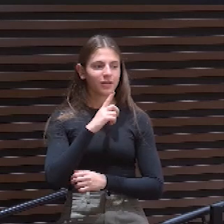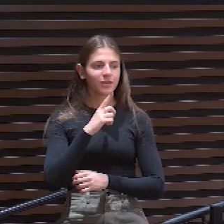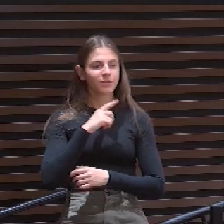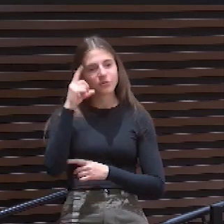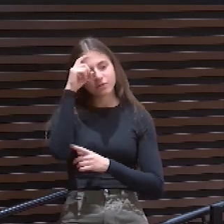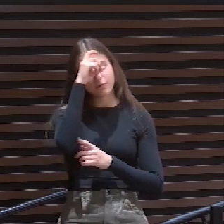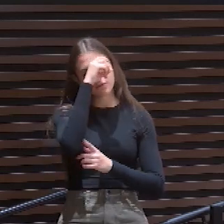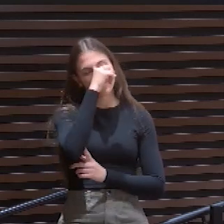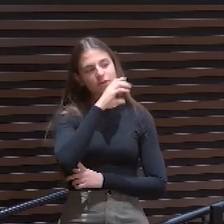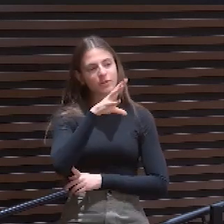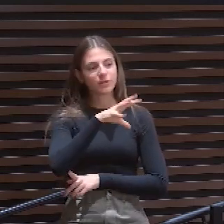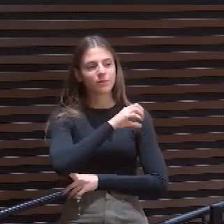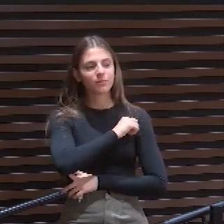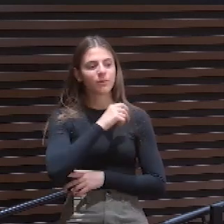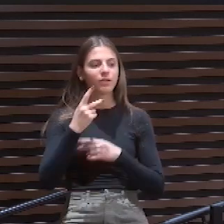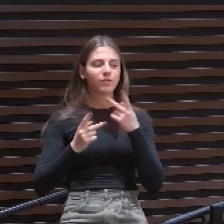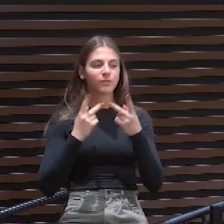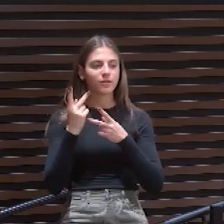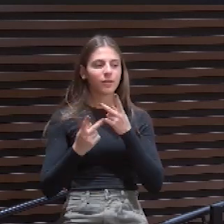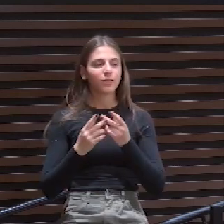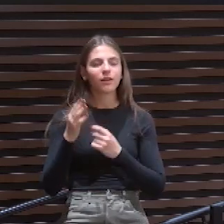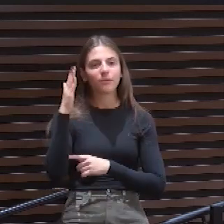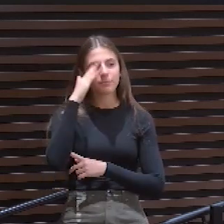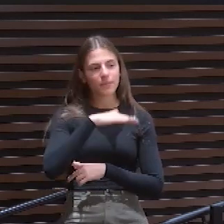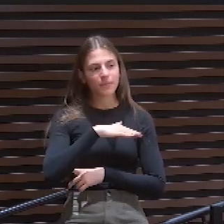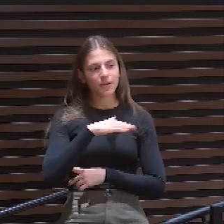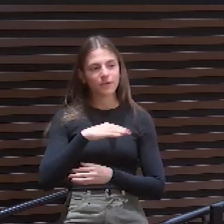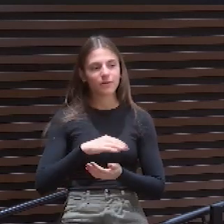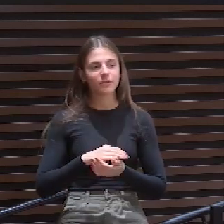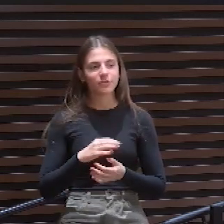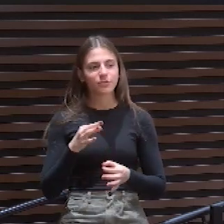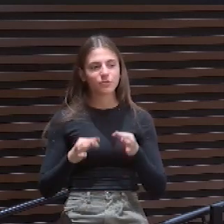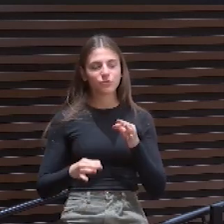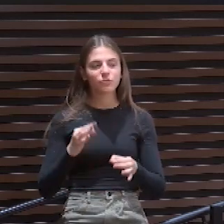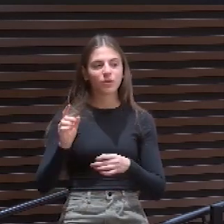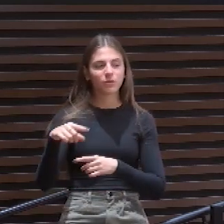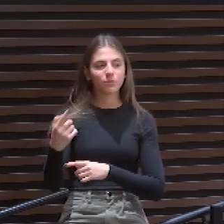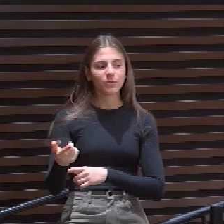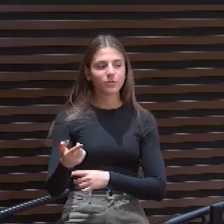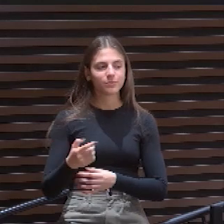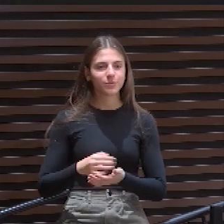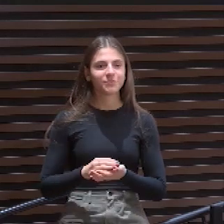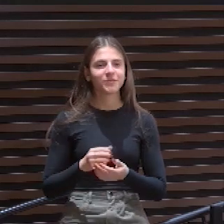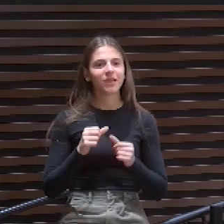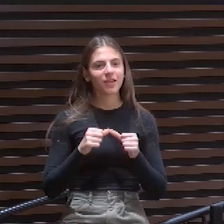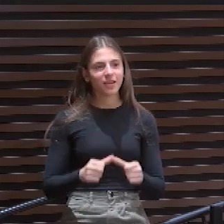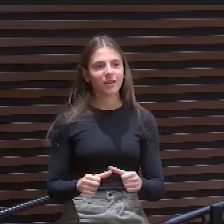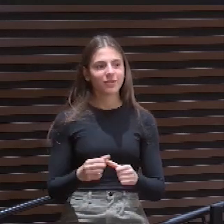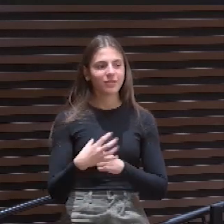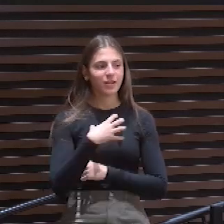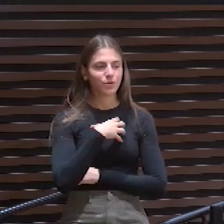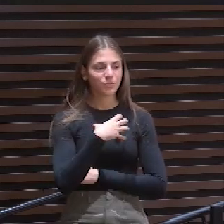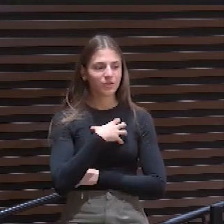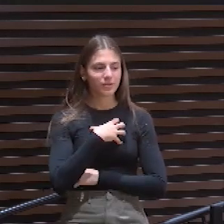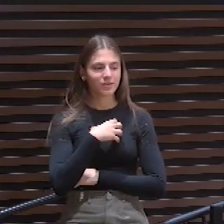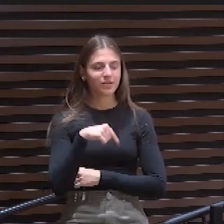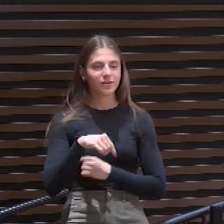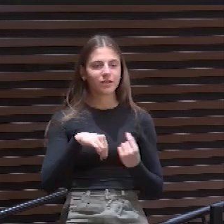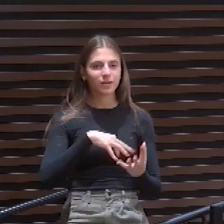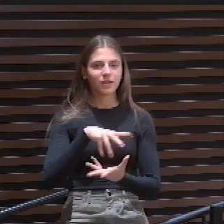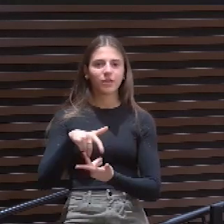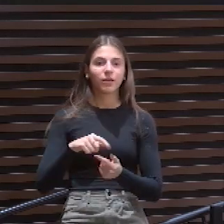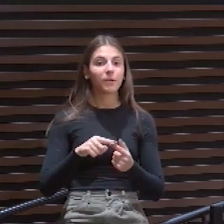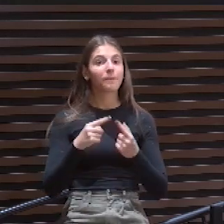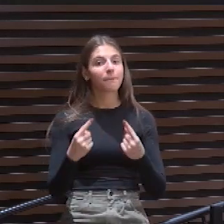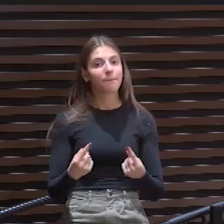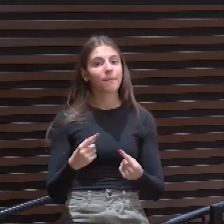e facilidade em falar mal e julgar o próximo. Essa é a natureza terrena. Mas temos